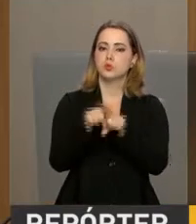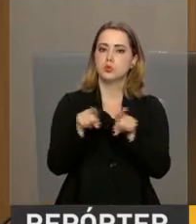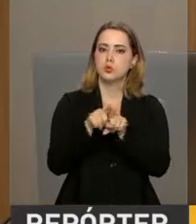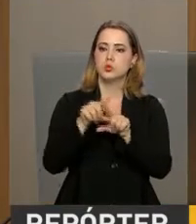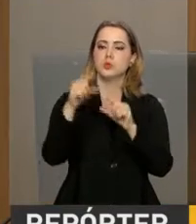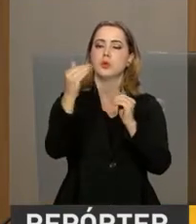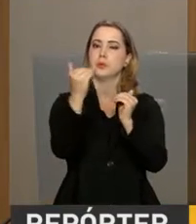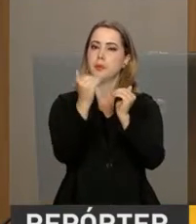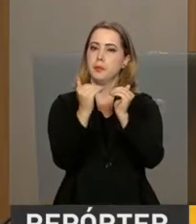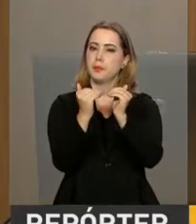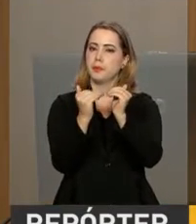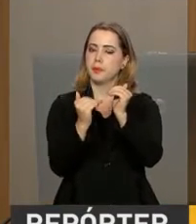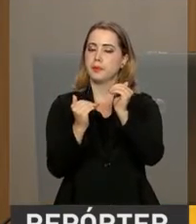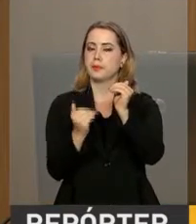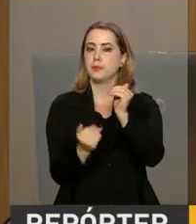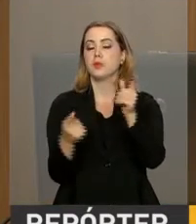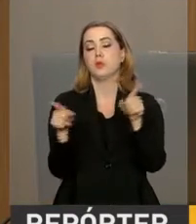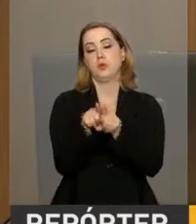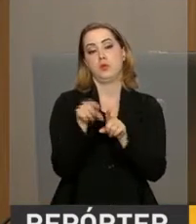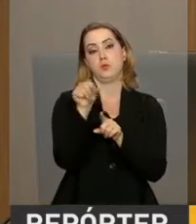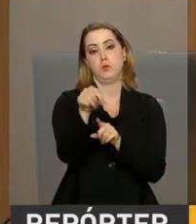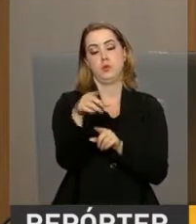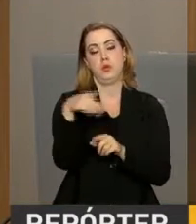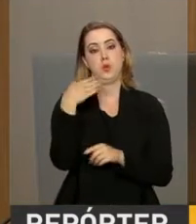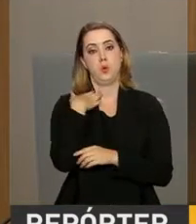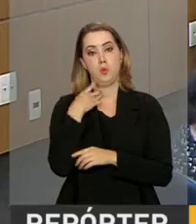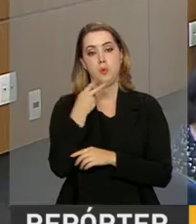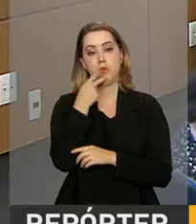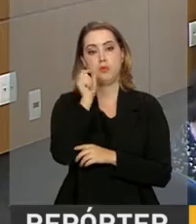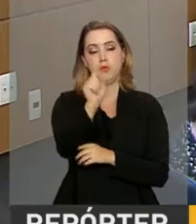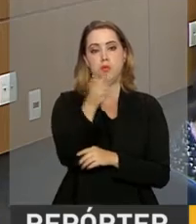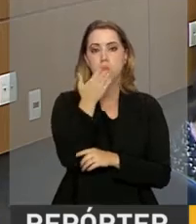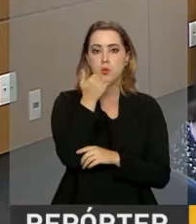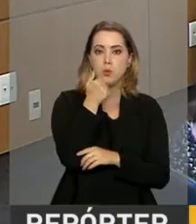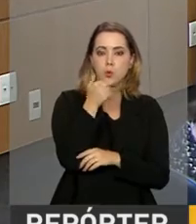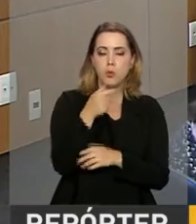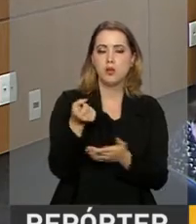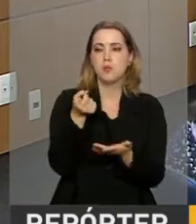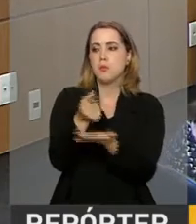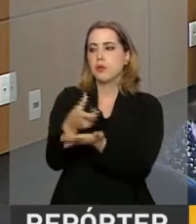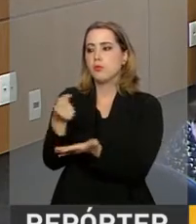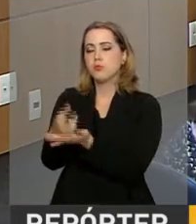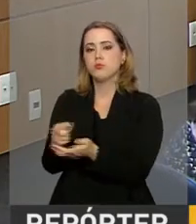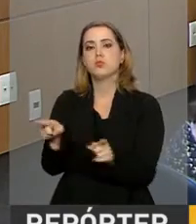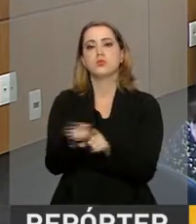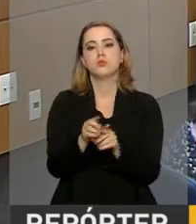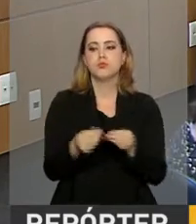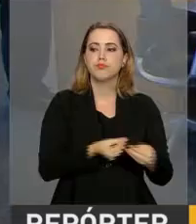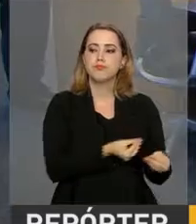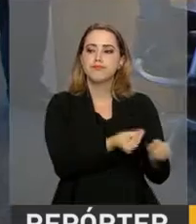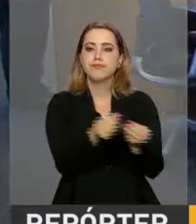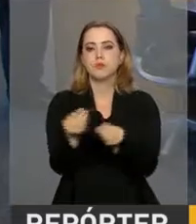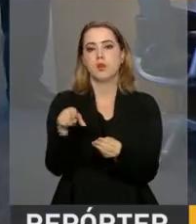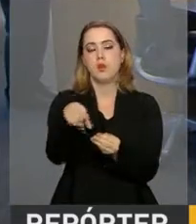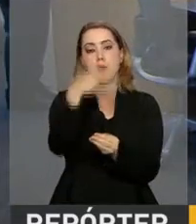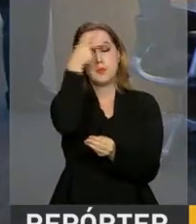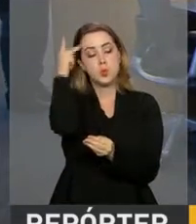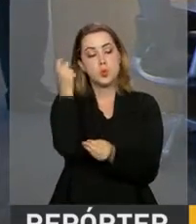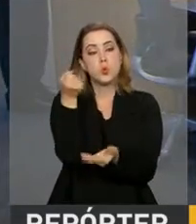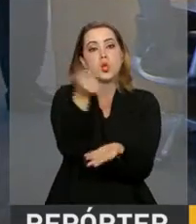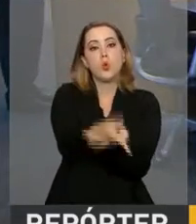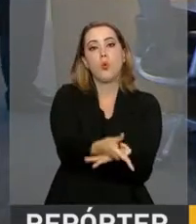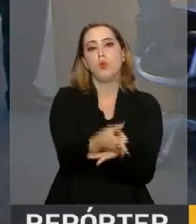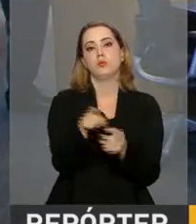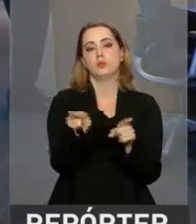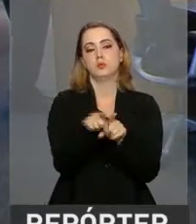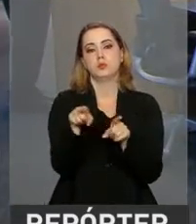De acordo com o Banco Central, a queda no preço dos alimentos no atacado está sendo repassada para o consumidor. Além disso, o